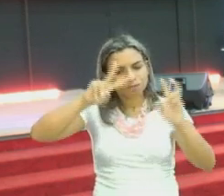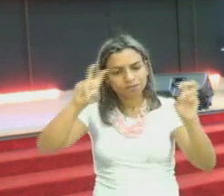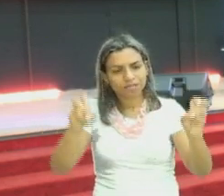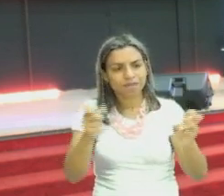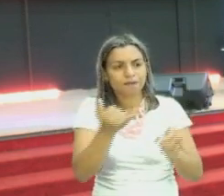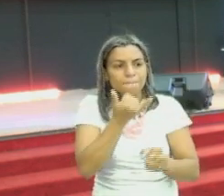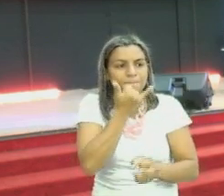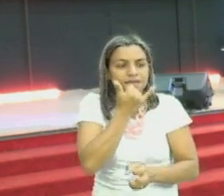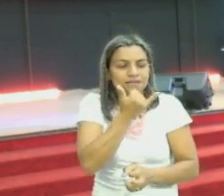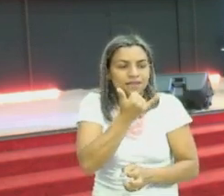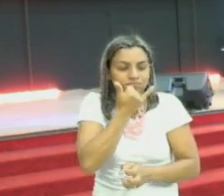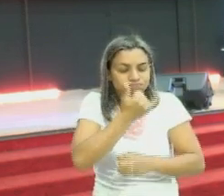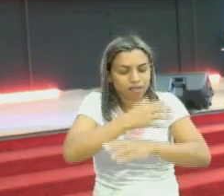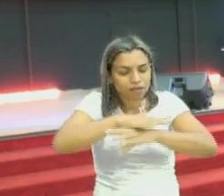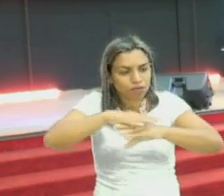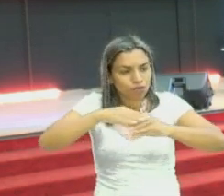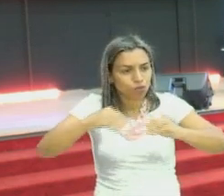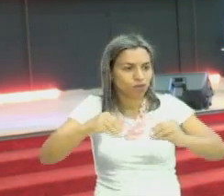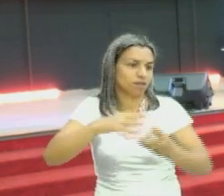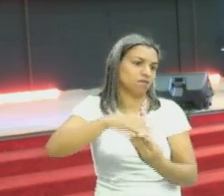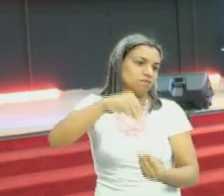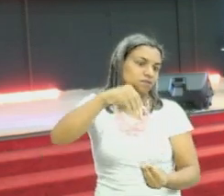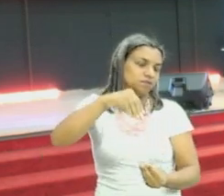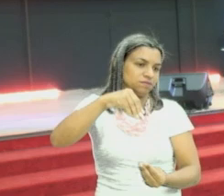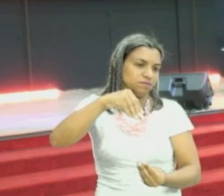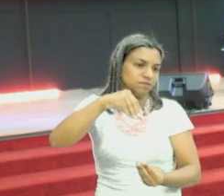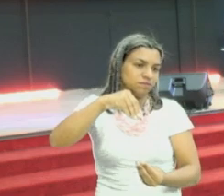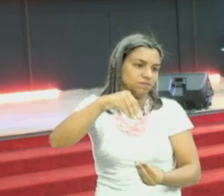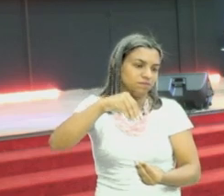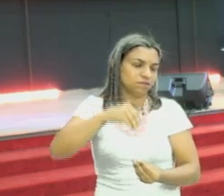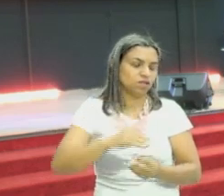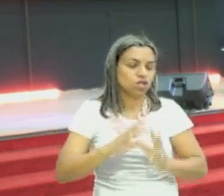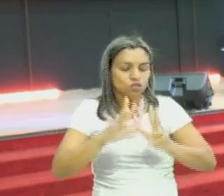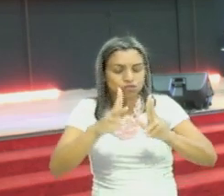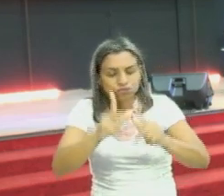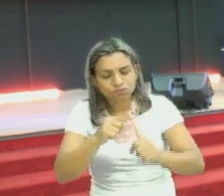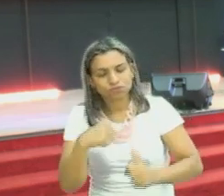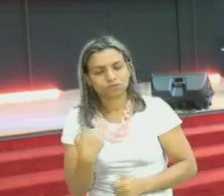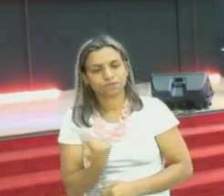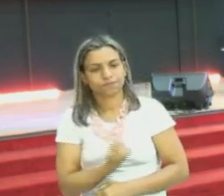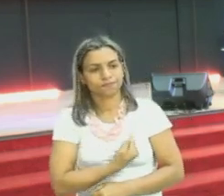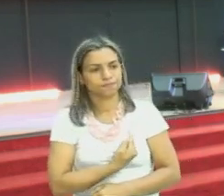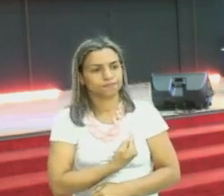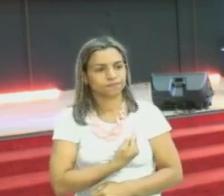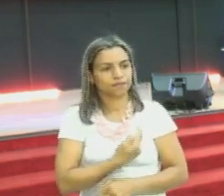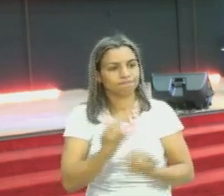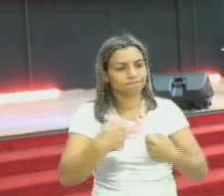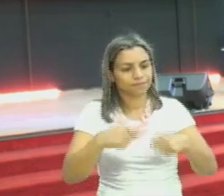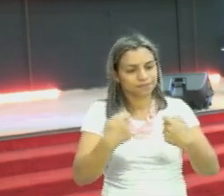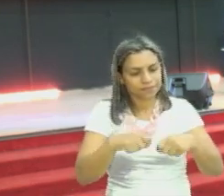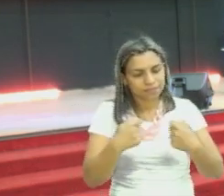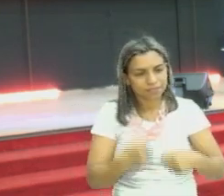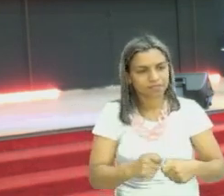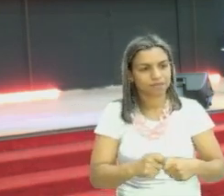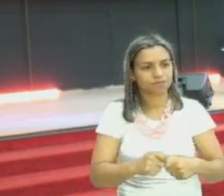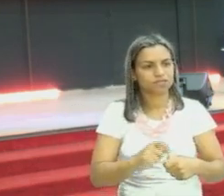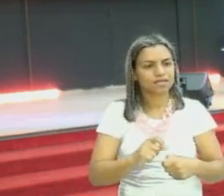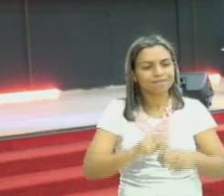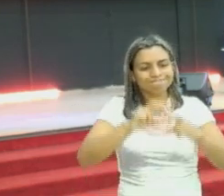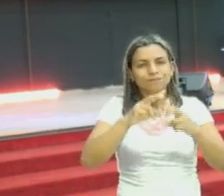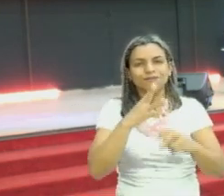a cura da alma. Todos nós precisamos deste